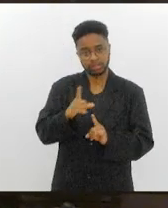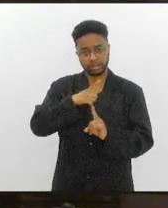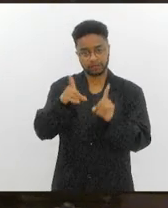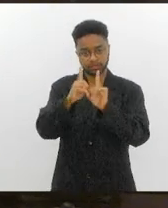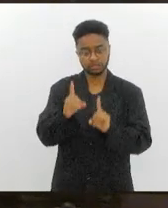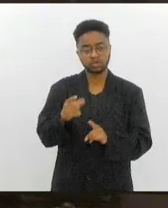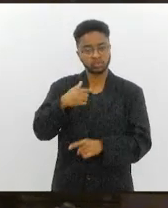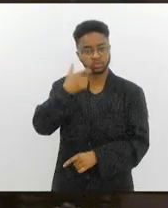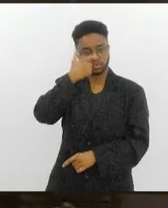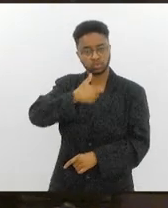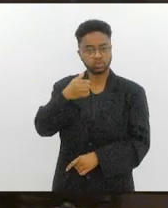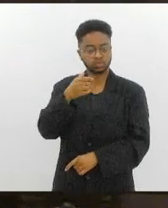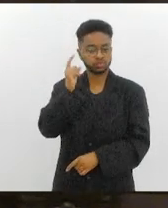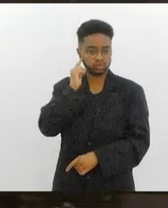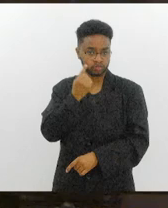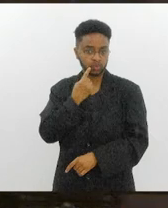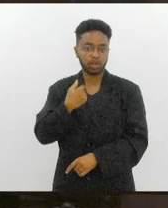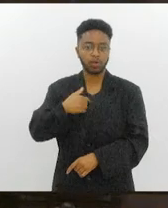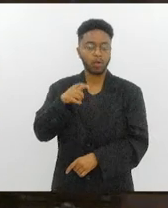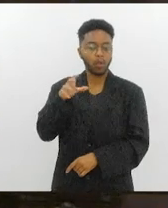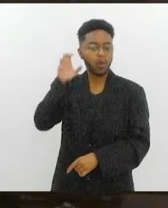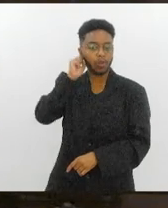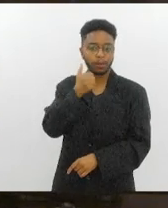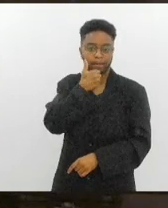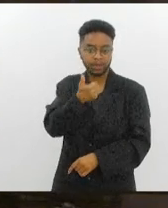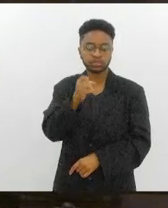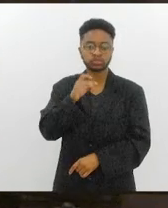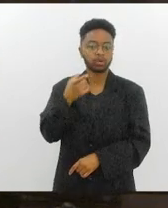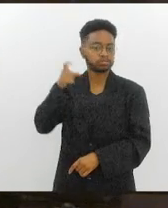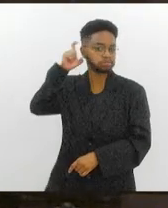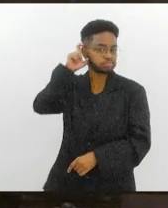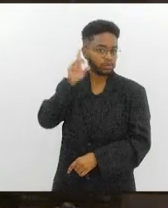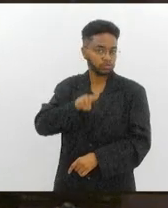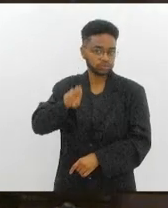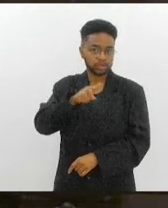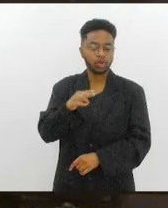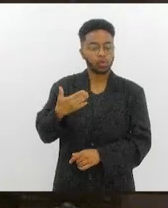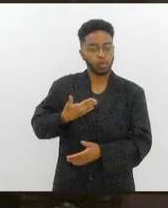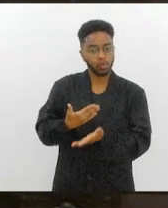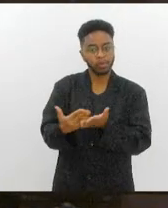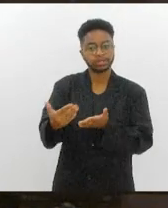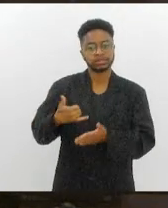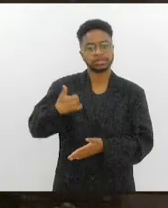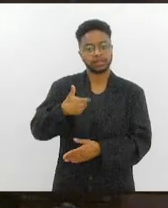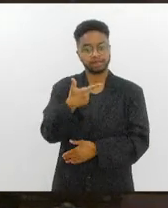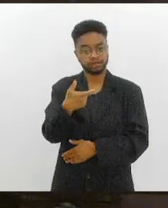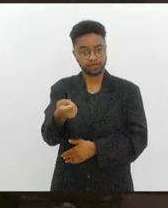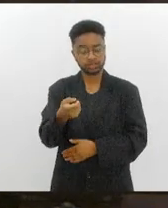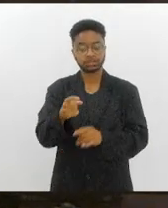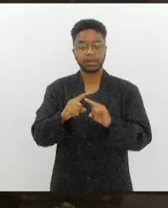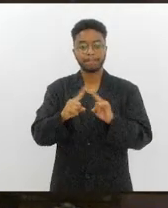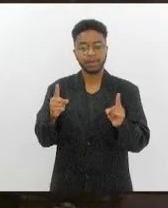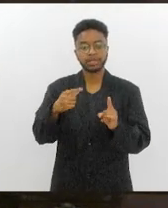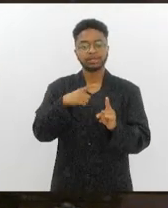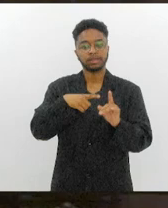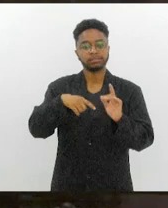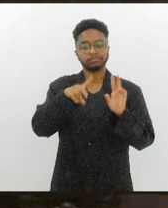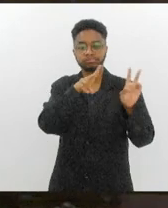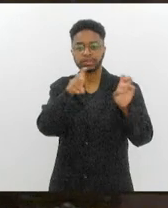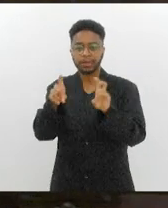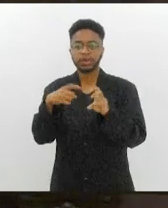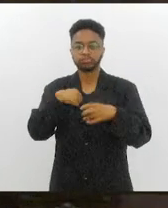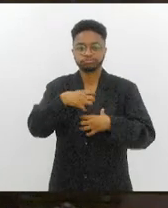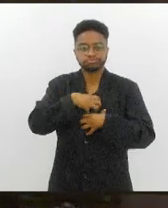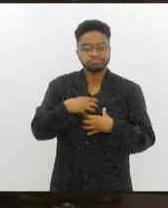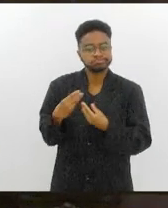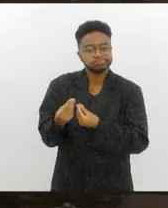bem com próteses auditivas desde os meus 20 anos. E essa pauta também é uma pauta que eu tenho, que me sensibilizou muito. Eu, como